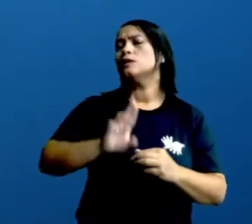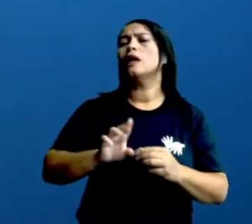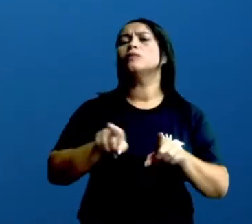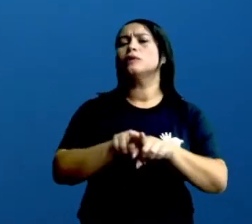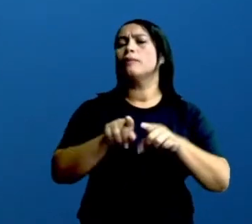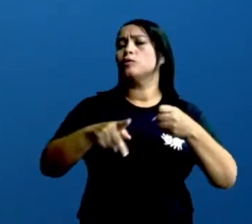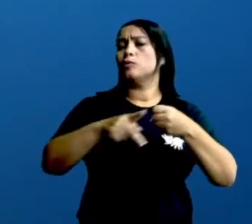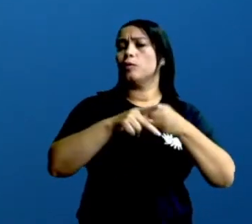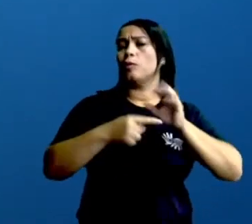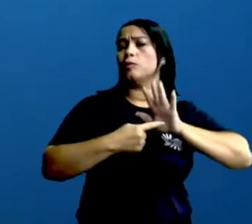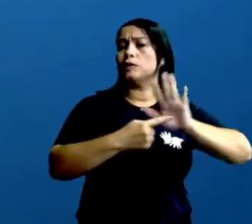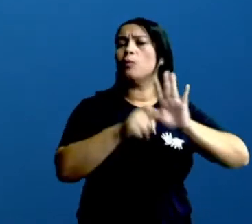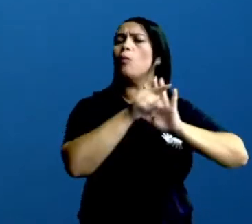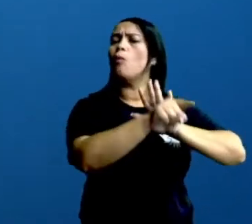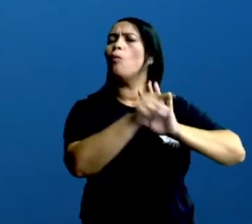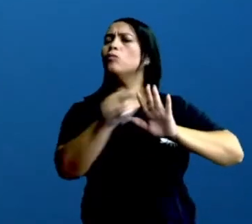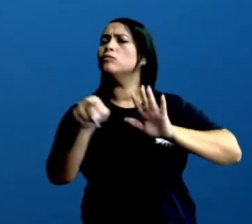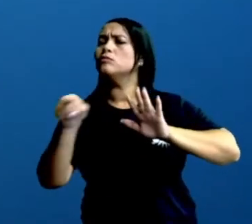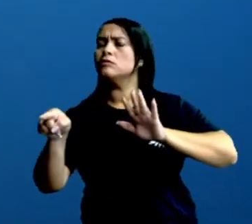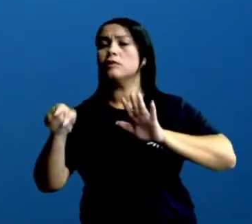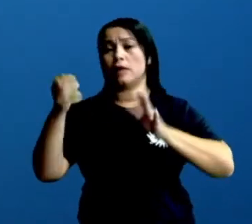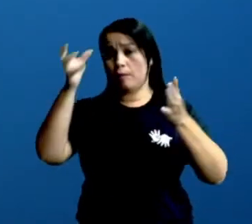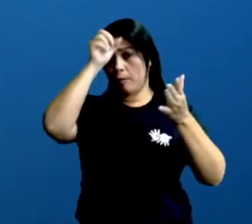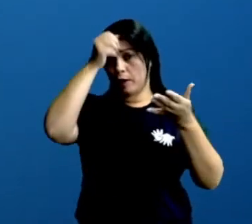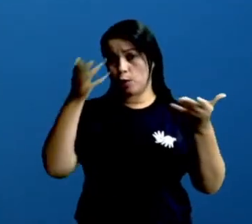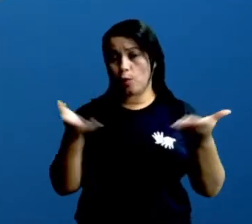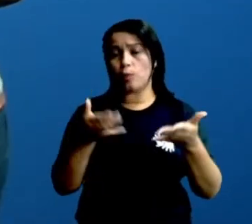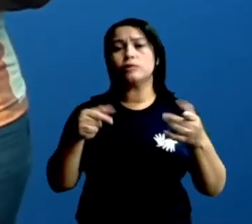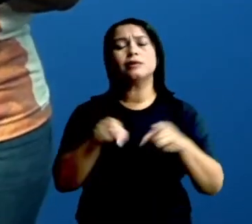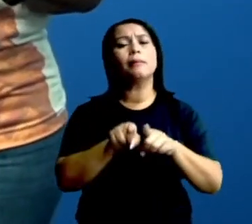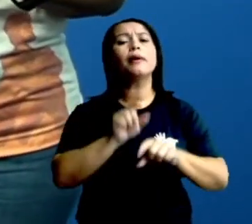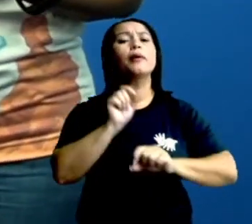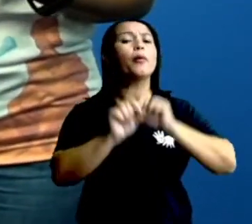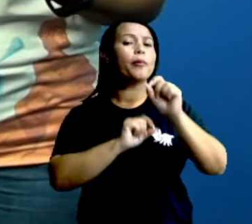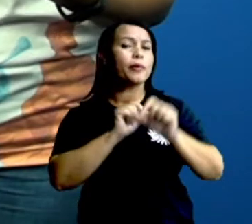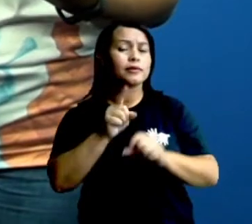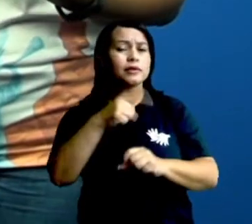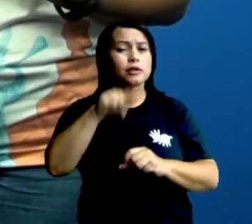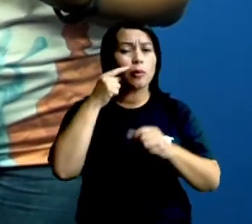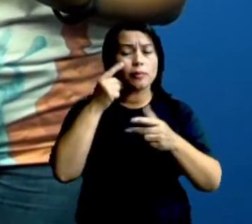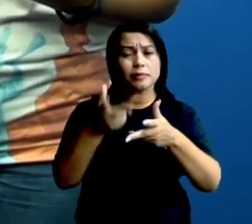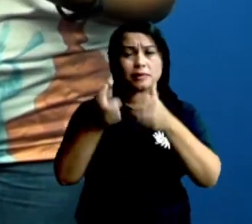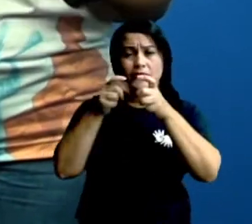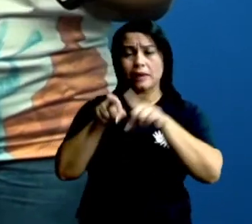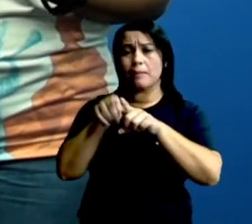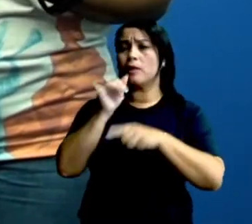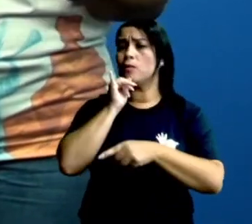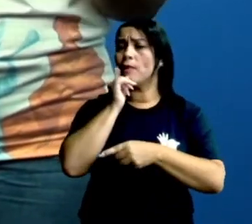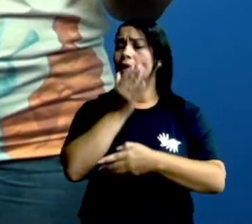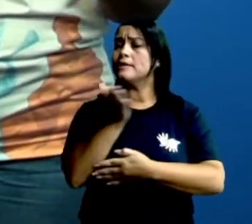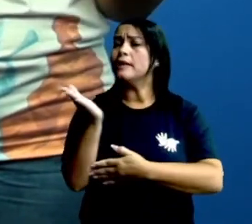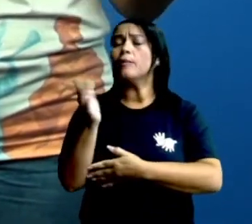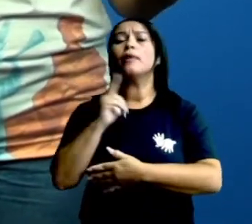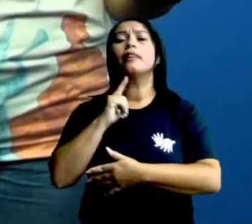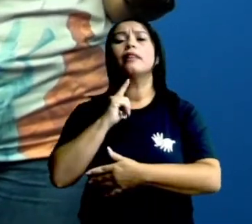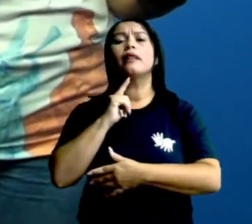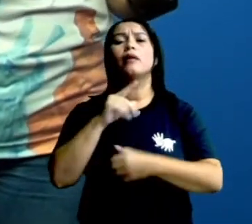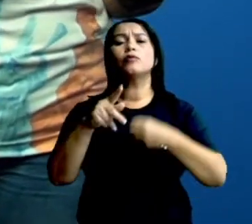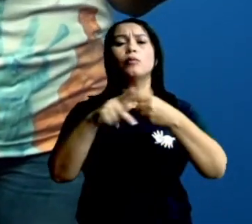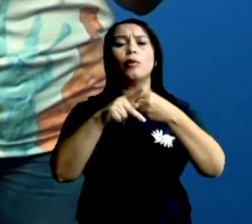os pronomes demonstrativos, que a gente vai aprender hoje, como também, se vocês observarem no exemplo, a gente tem os